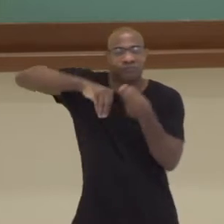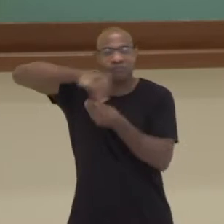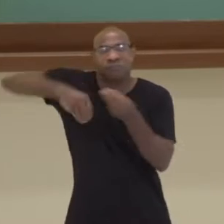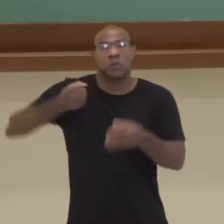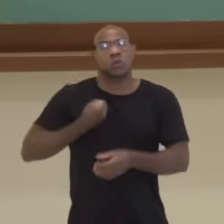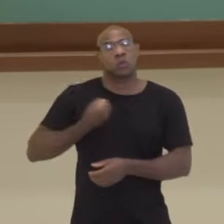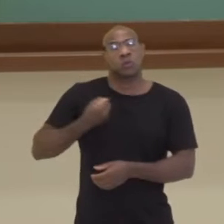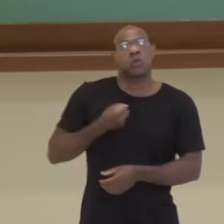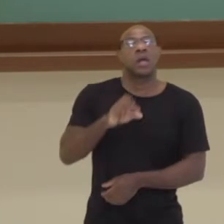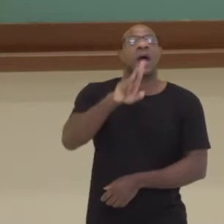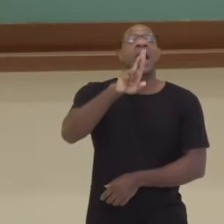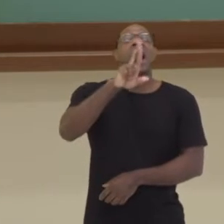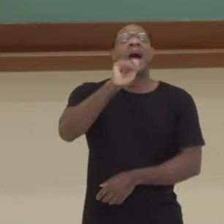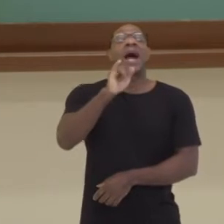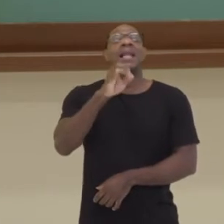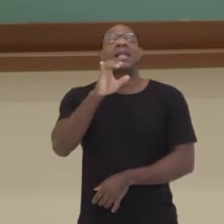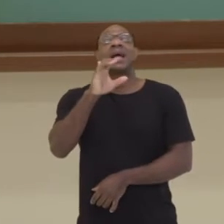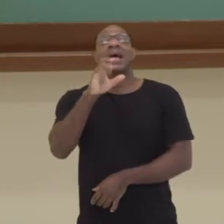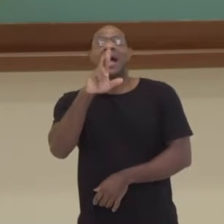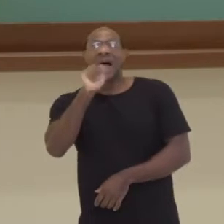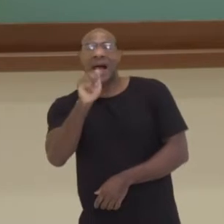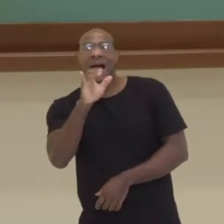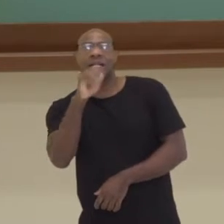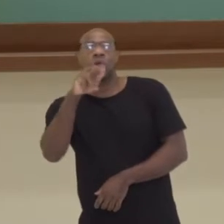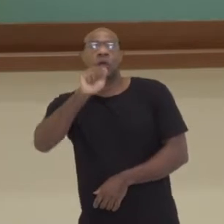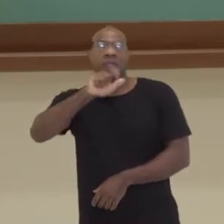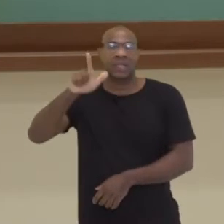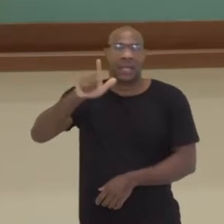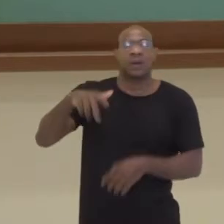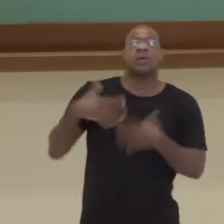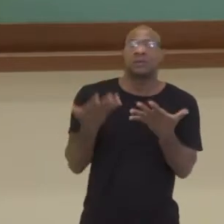números racionais.